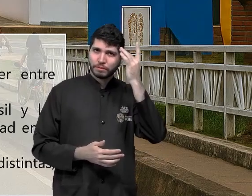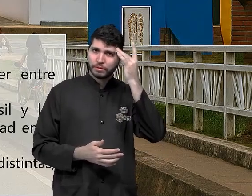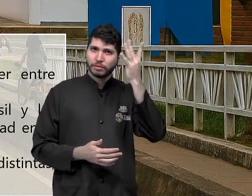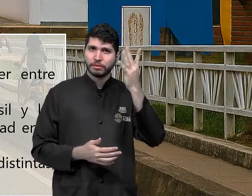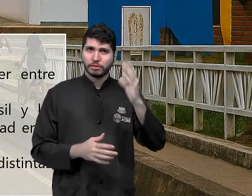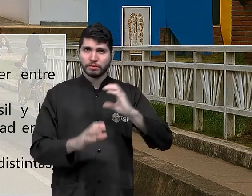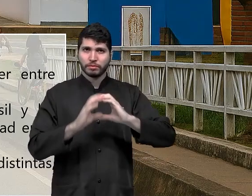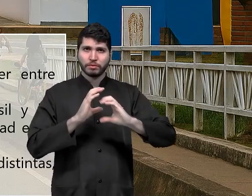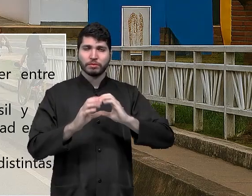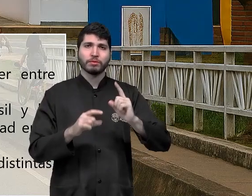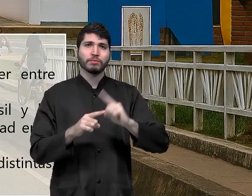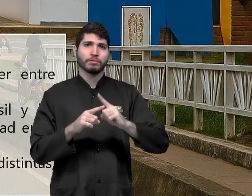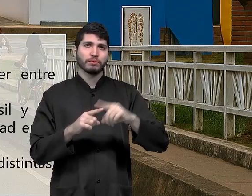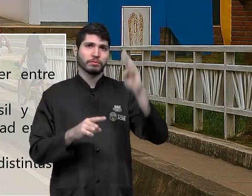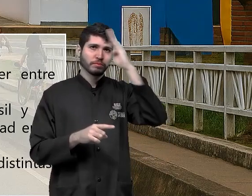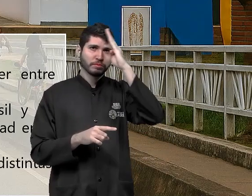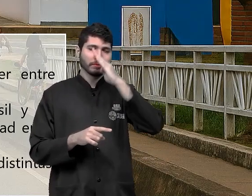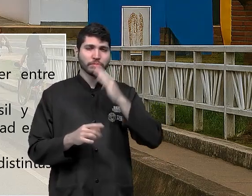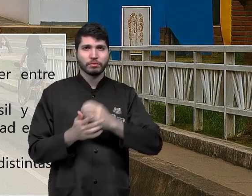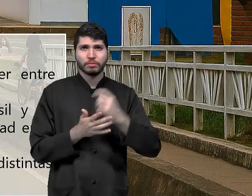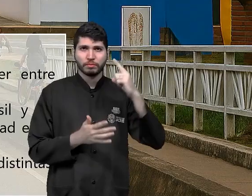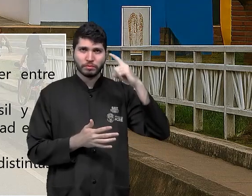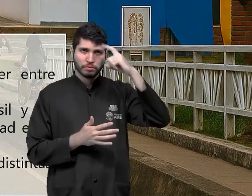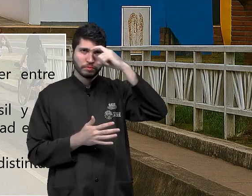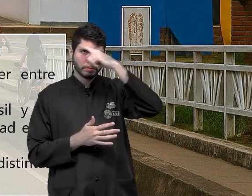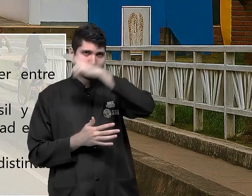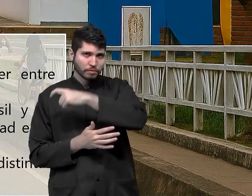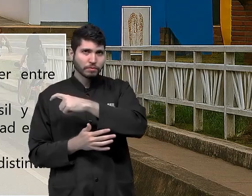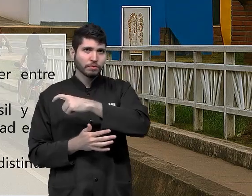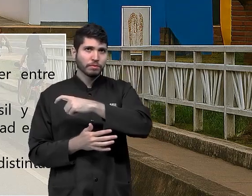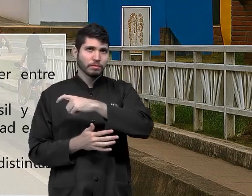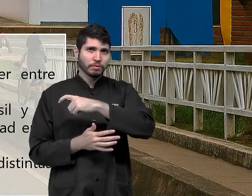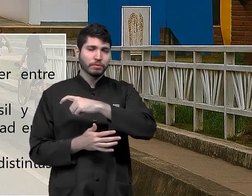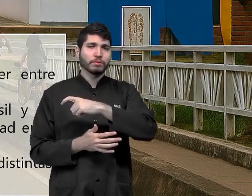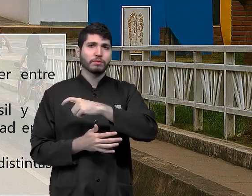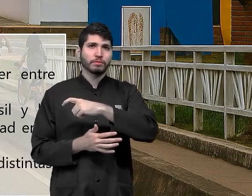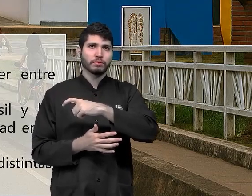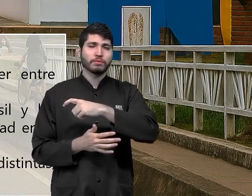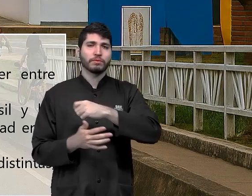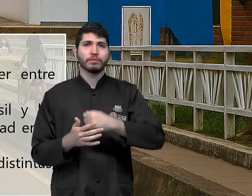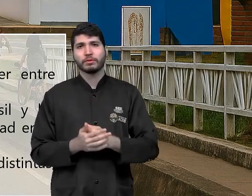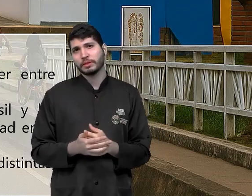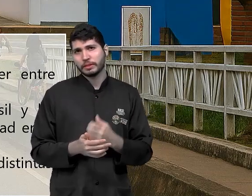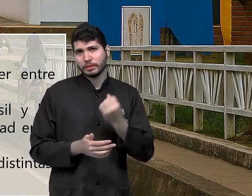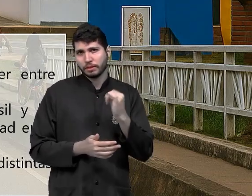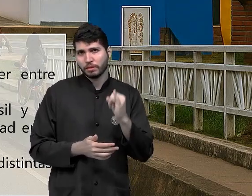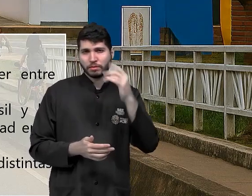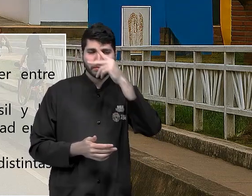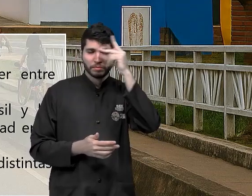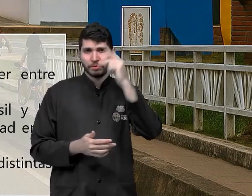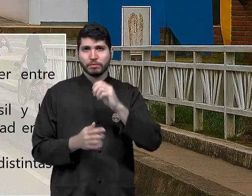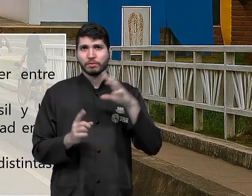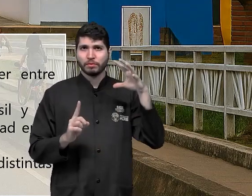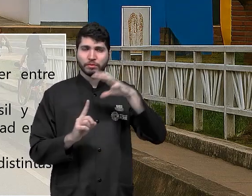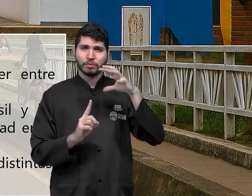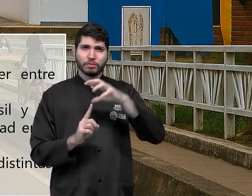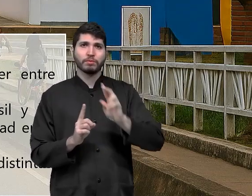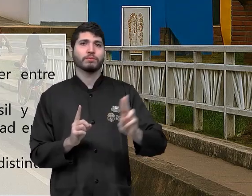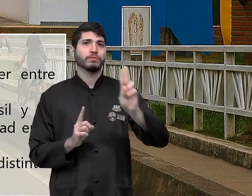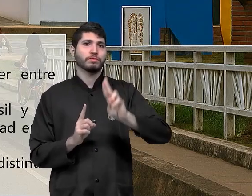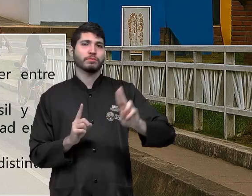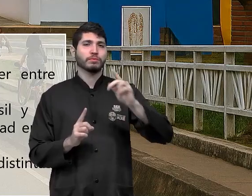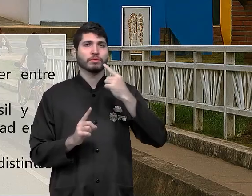em compreender um espanhol mais raiz, mais fluente. Quando a pessoa é muito fluente, ela usa assim a língua de